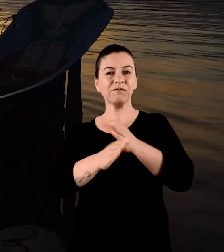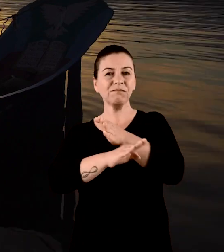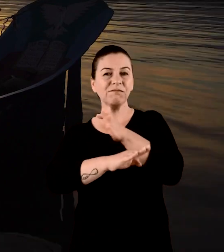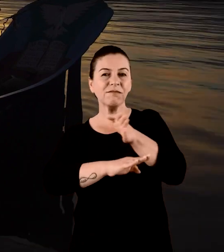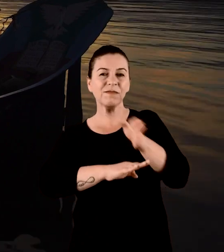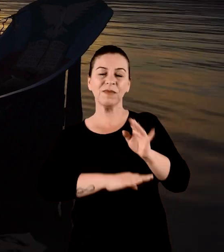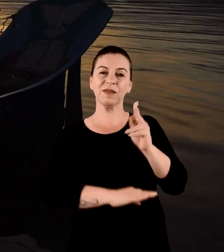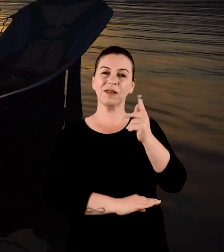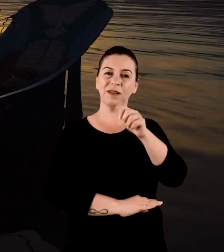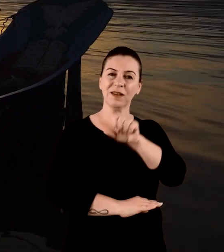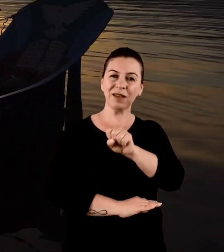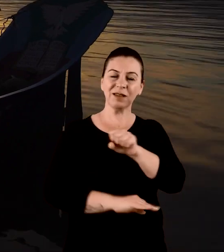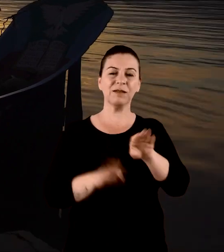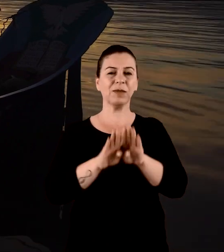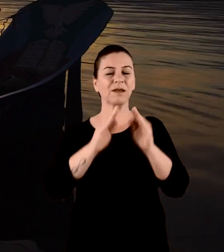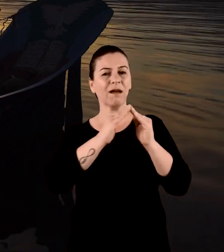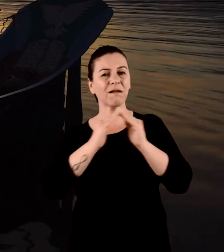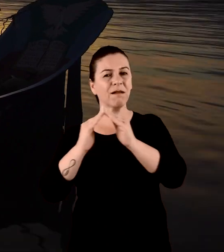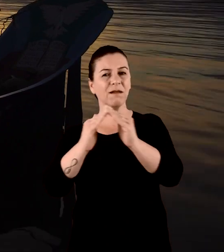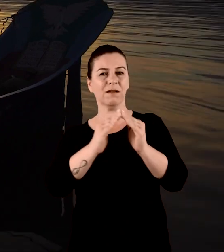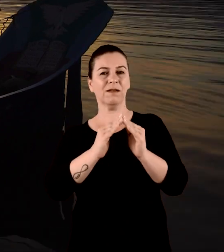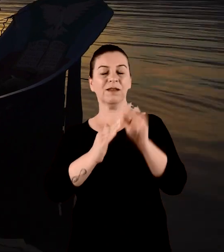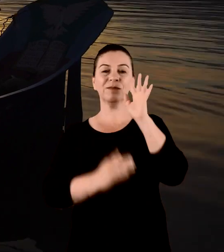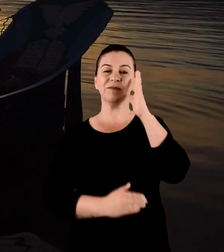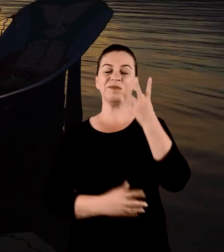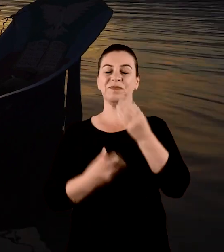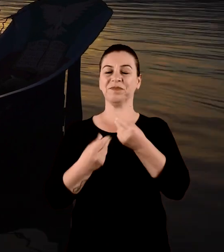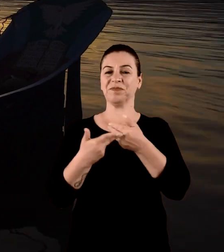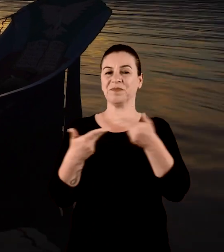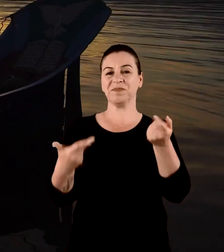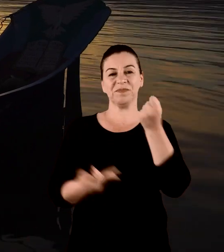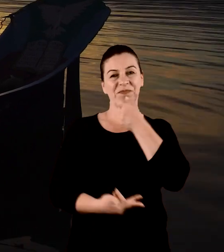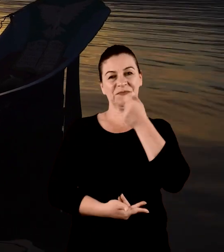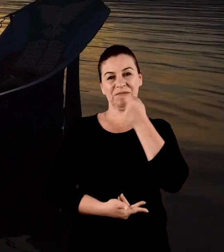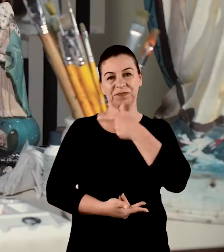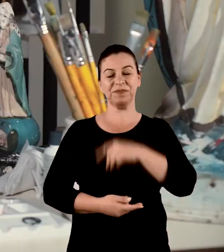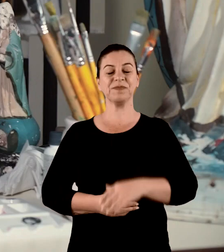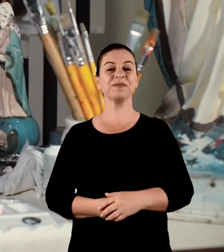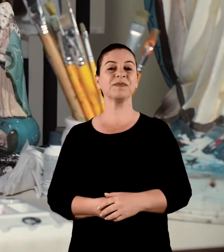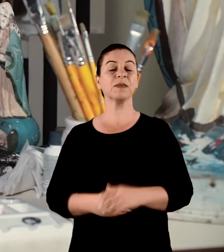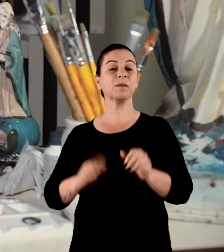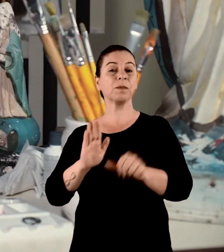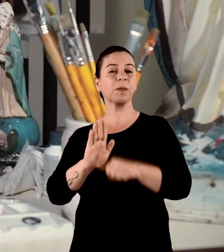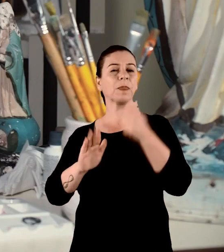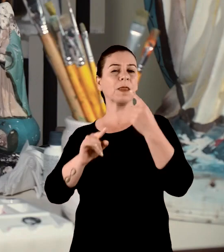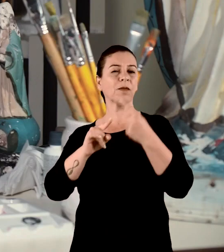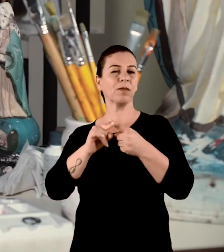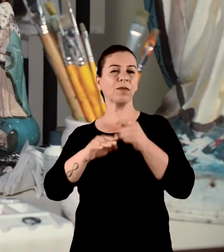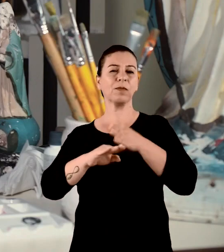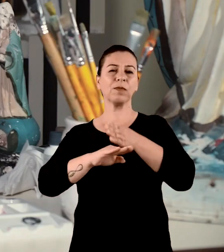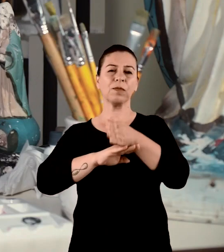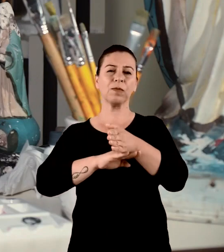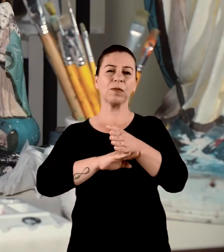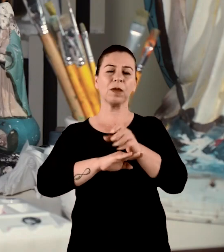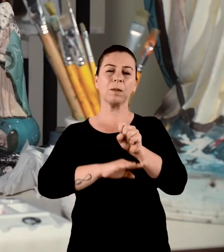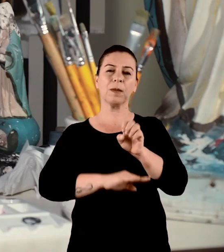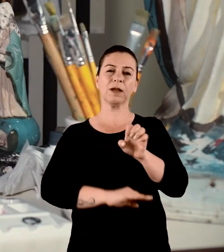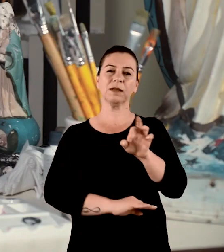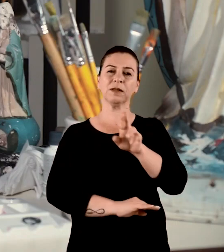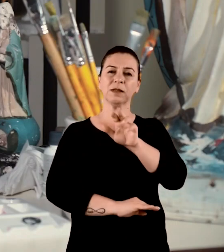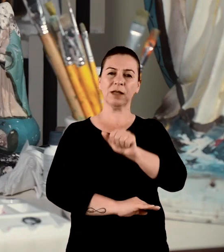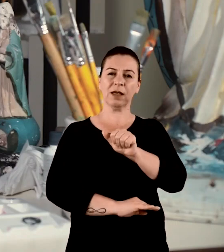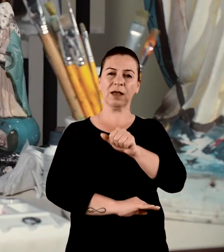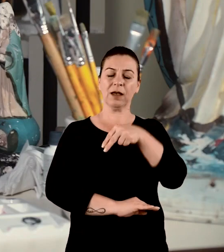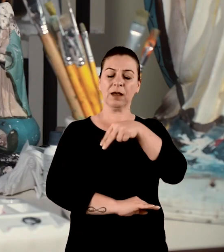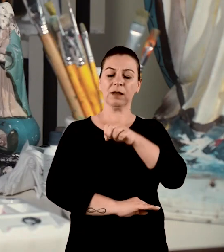de estar nas ilhas e nas casas dos pescadores, acontece muita coisa engraçada. Eu fui pela primeira vez para Serra